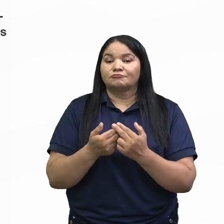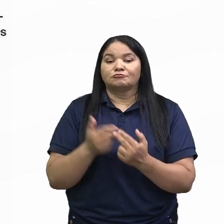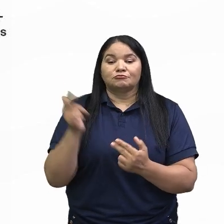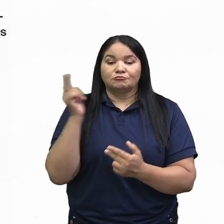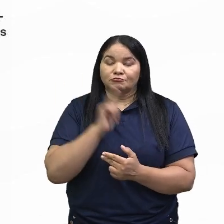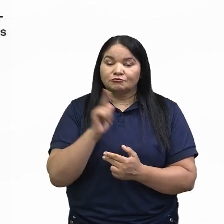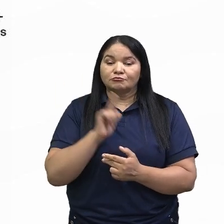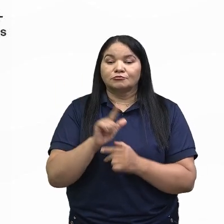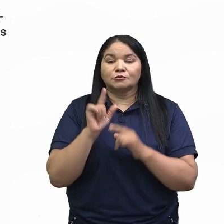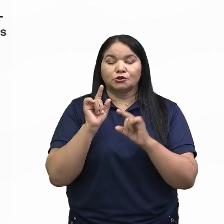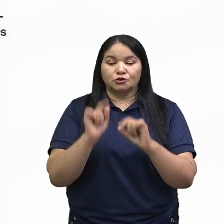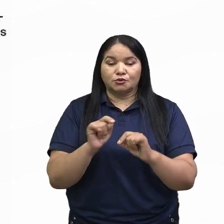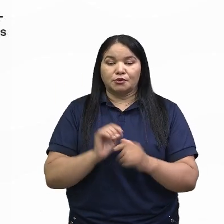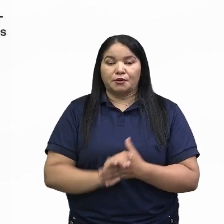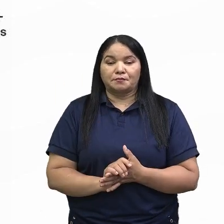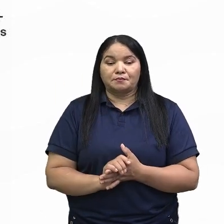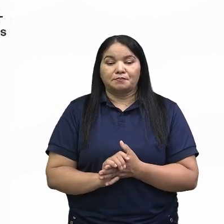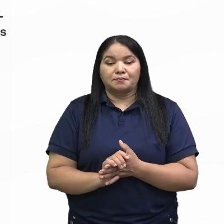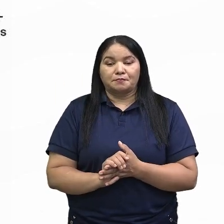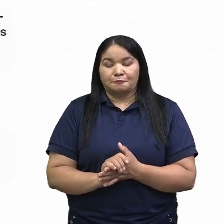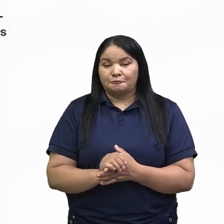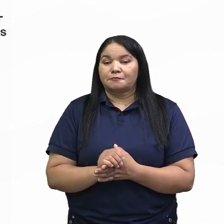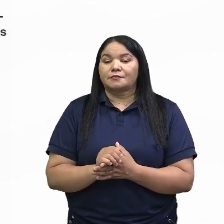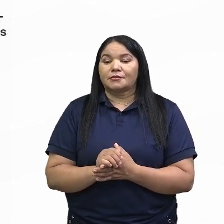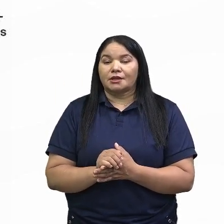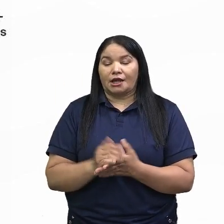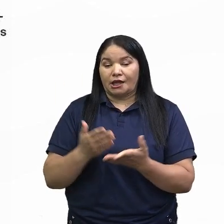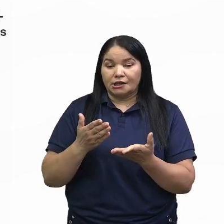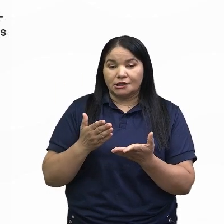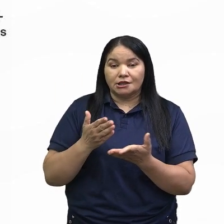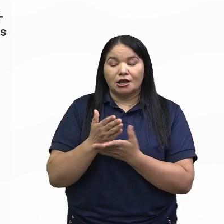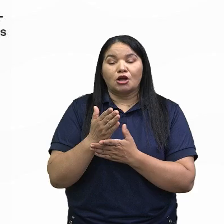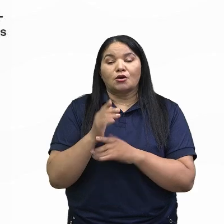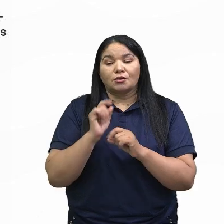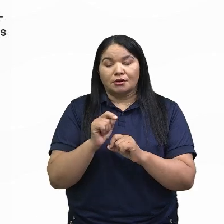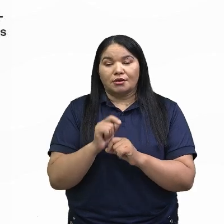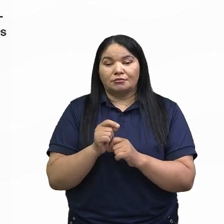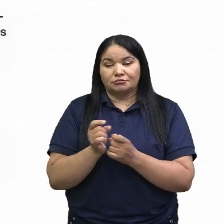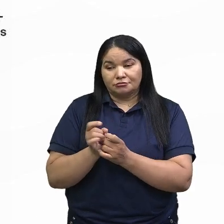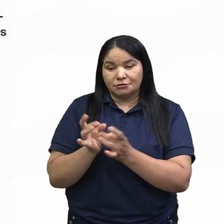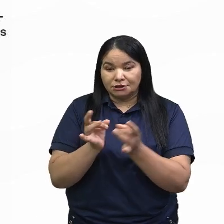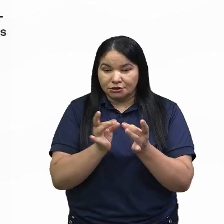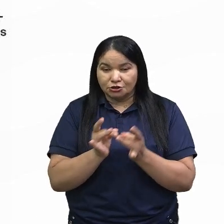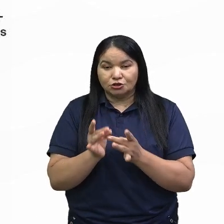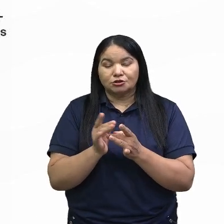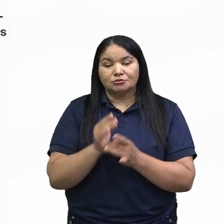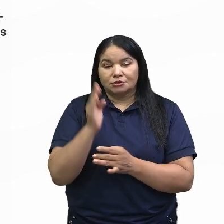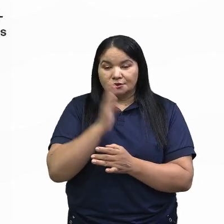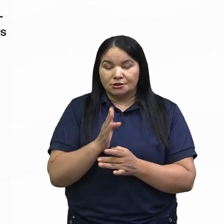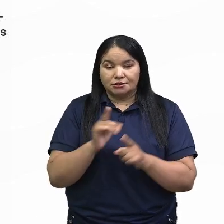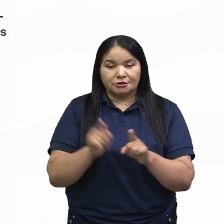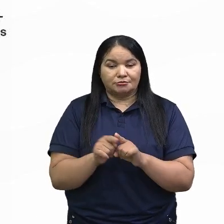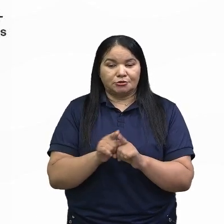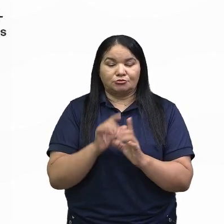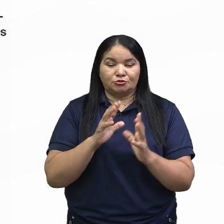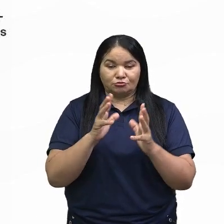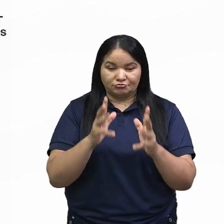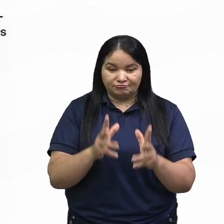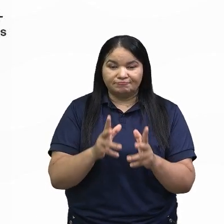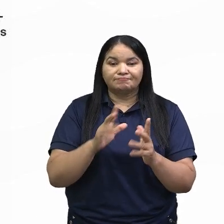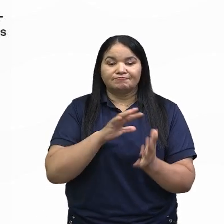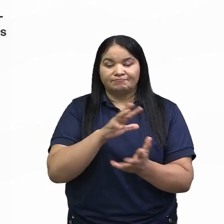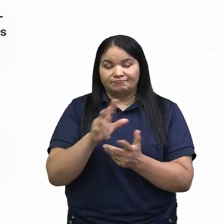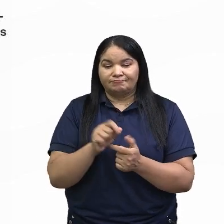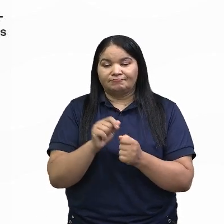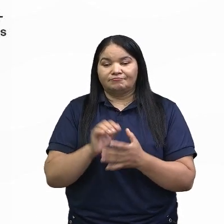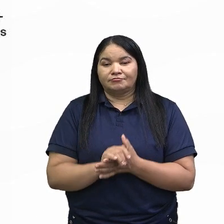uma boa inserção no mercado brasileiro e mundial. Nós encontramos aí parques eólicos,